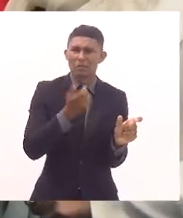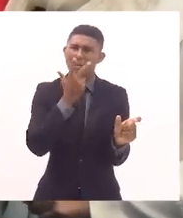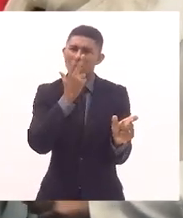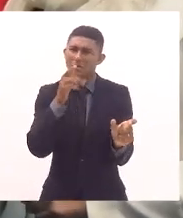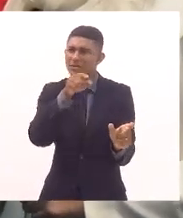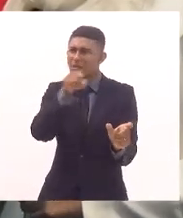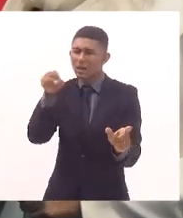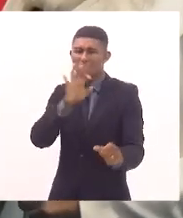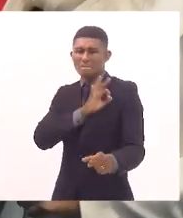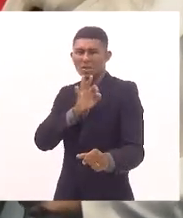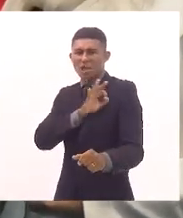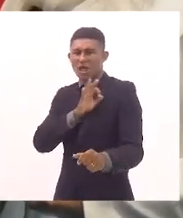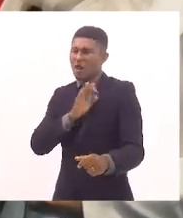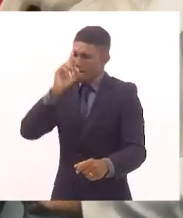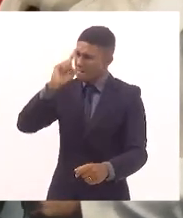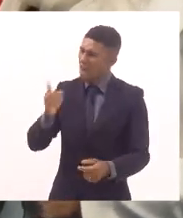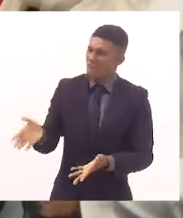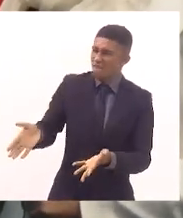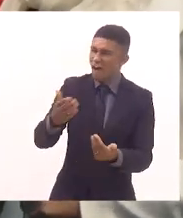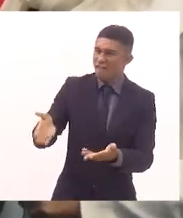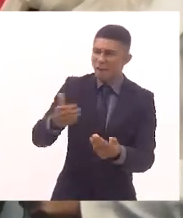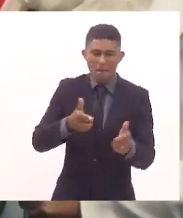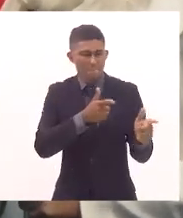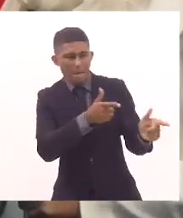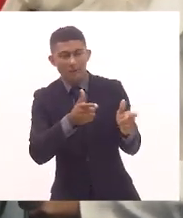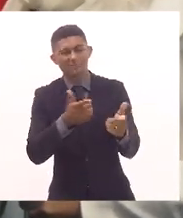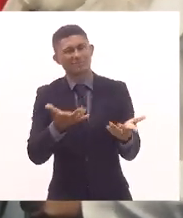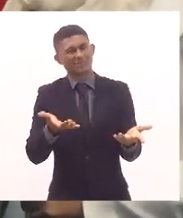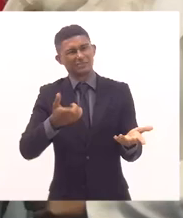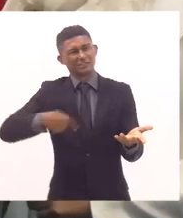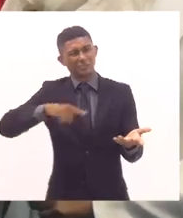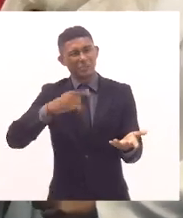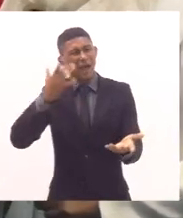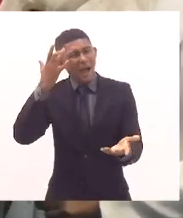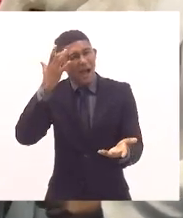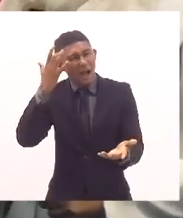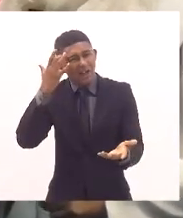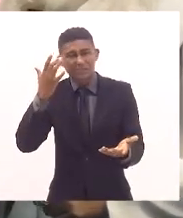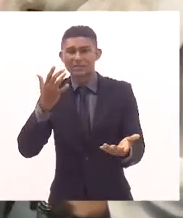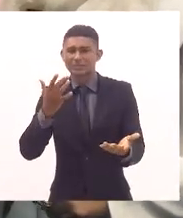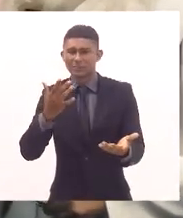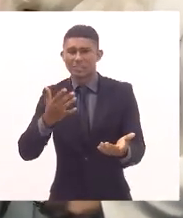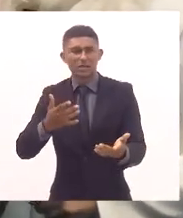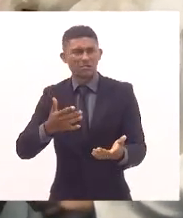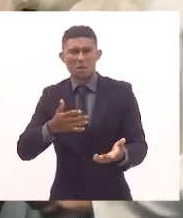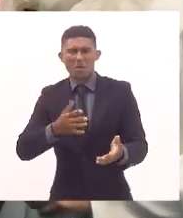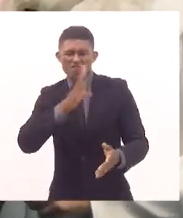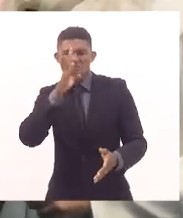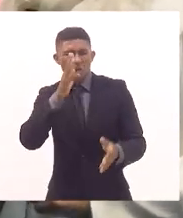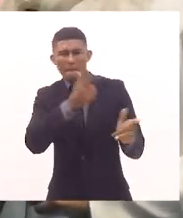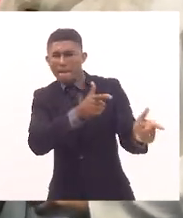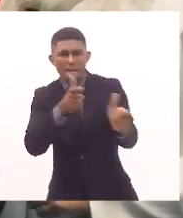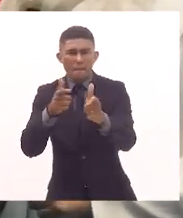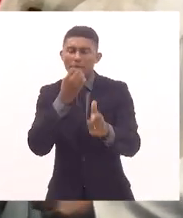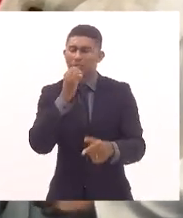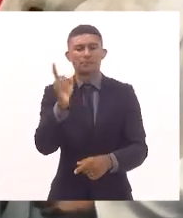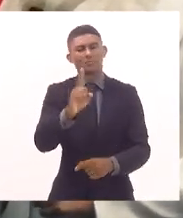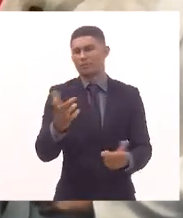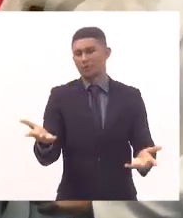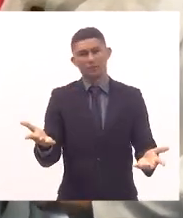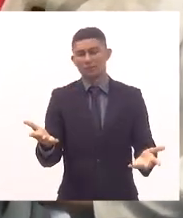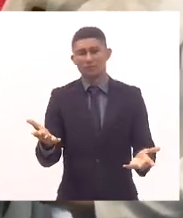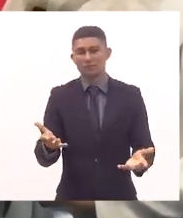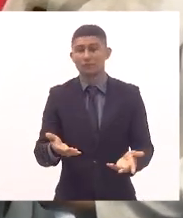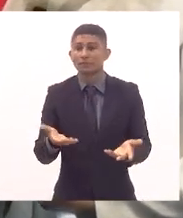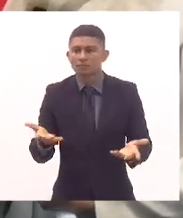policial para o confronto. E a nossa visão é que o confronto só tem que se dar quando ele é inevitável. E algo que empurra o policial para o